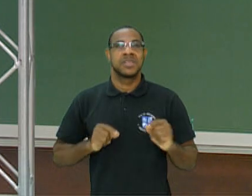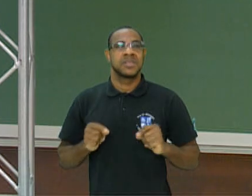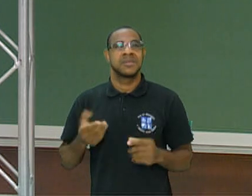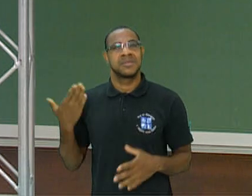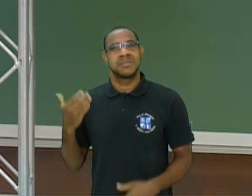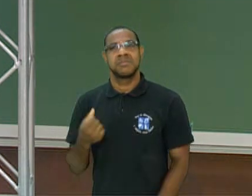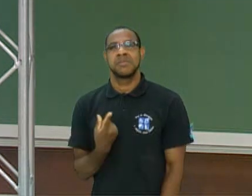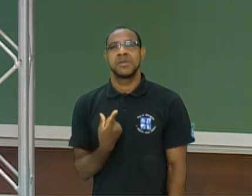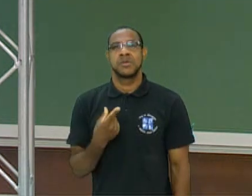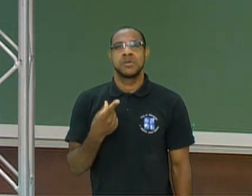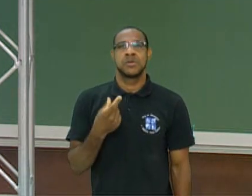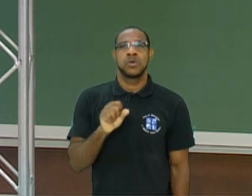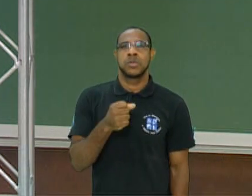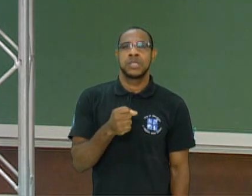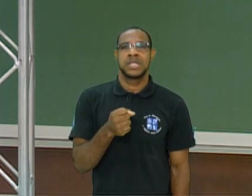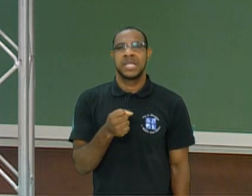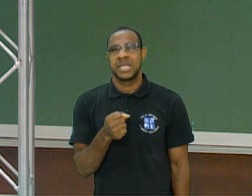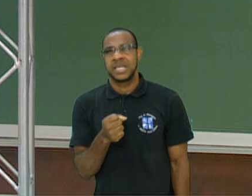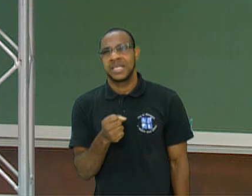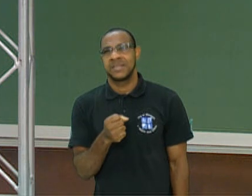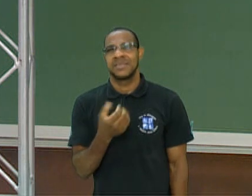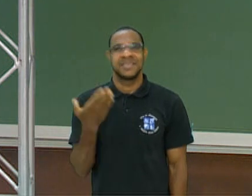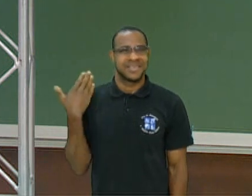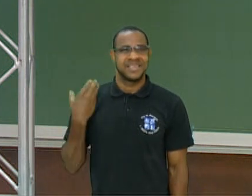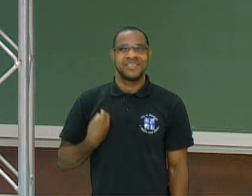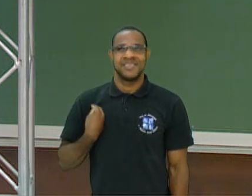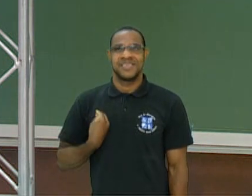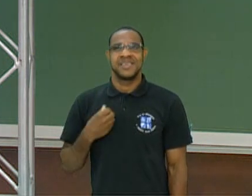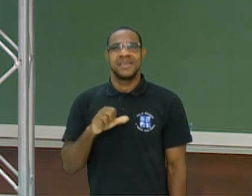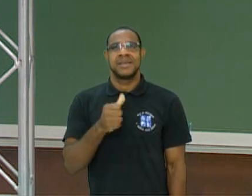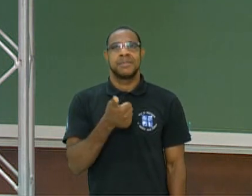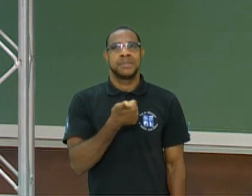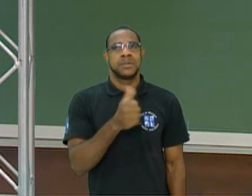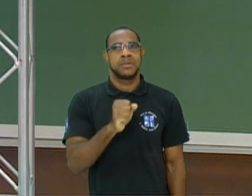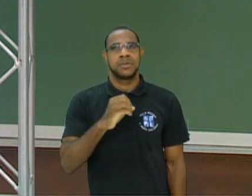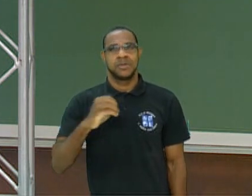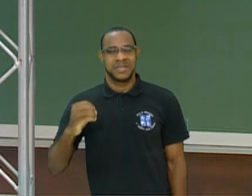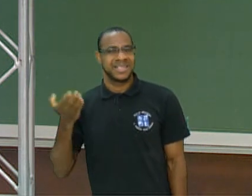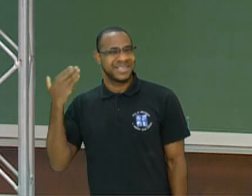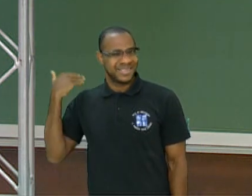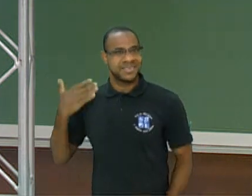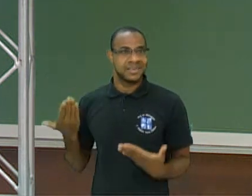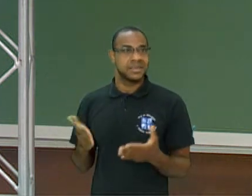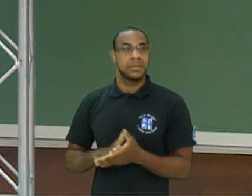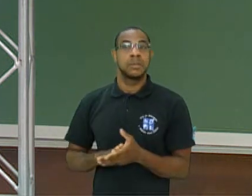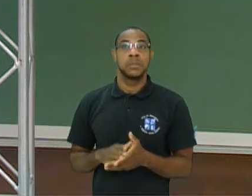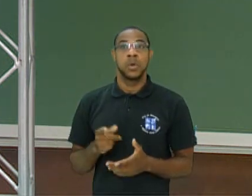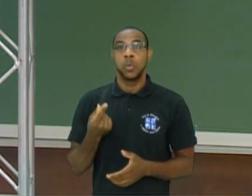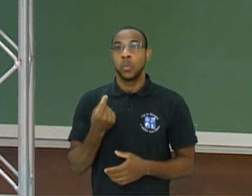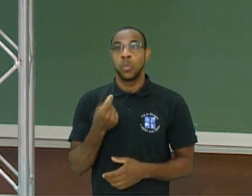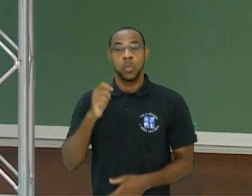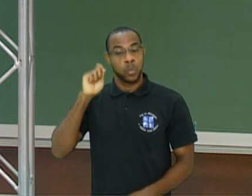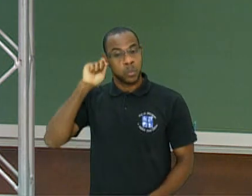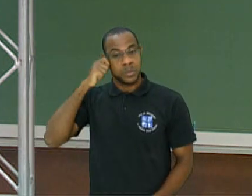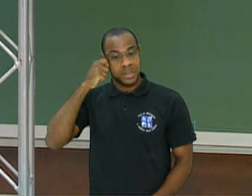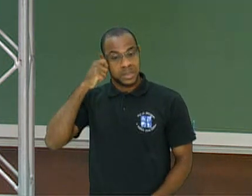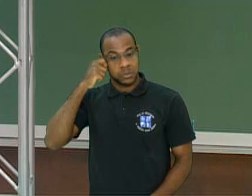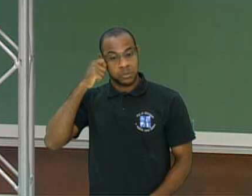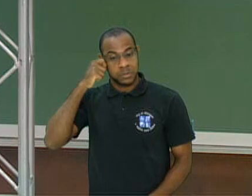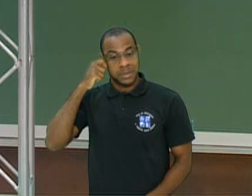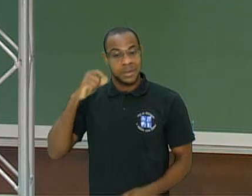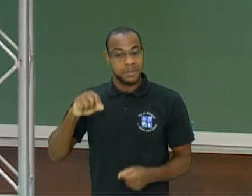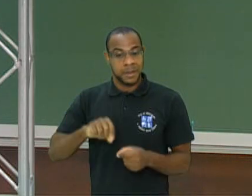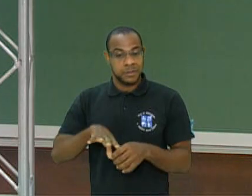dos anos de 1800, então para a época, um negro se tornar um professor de universidade foi uma coisa